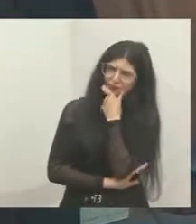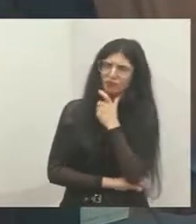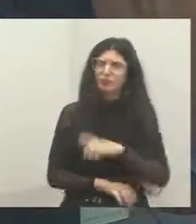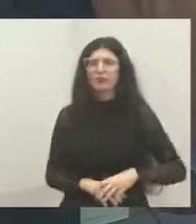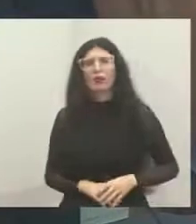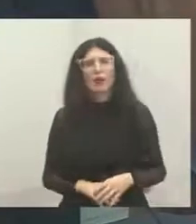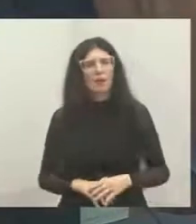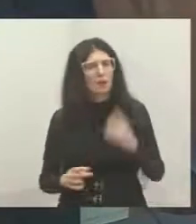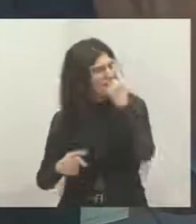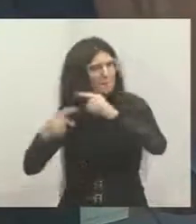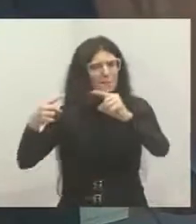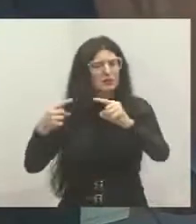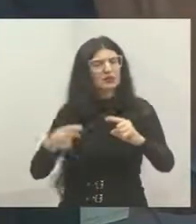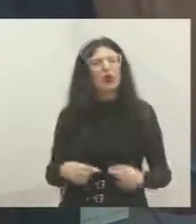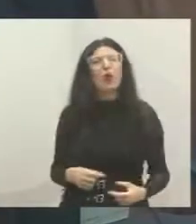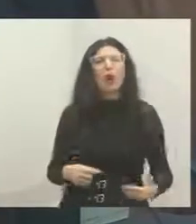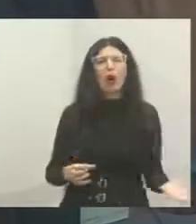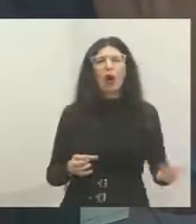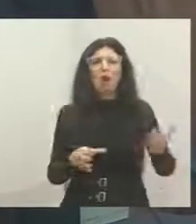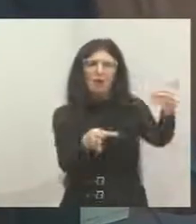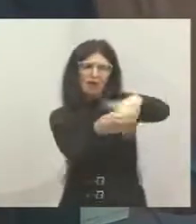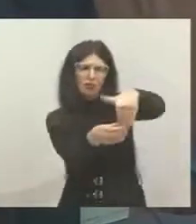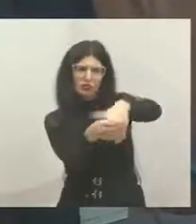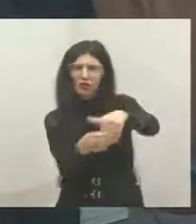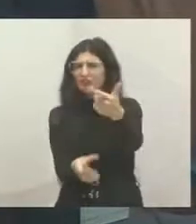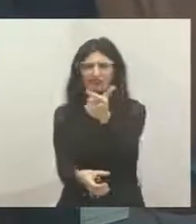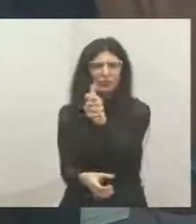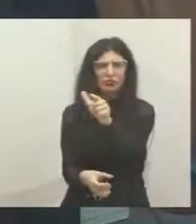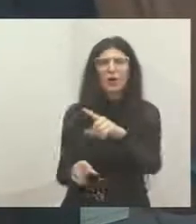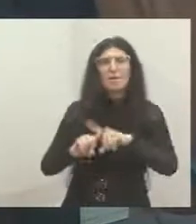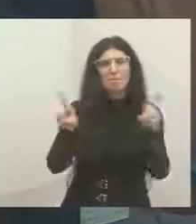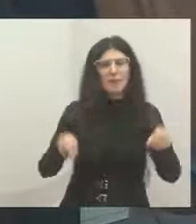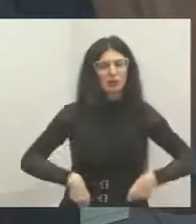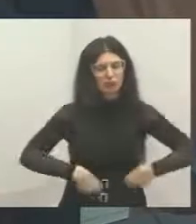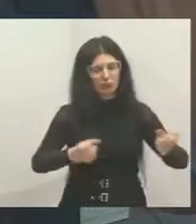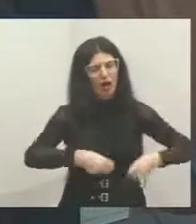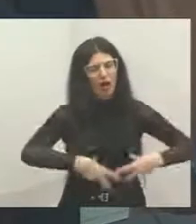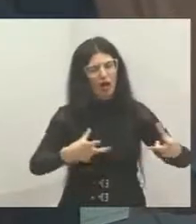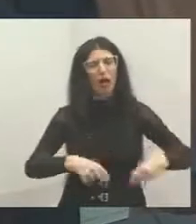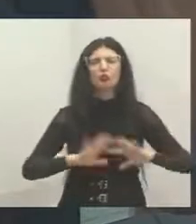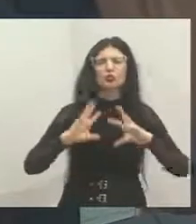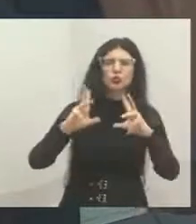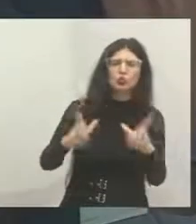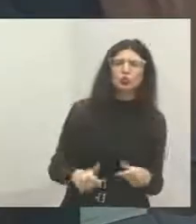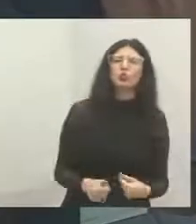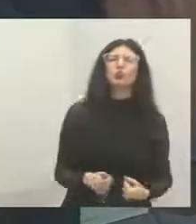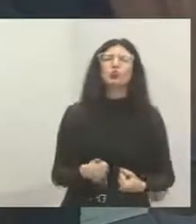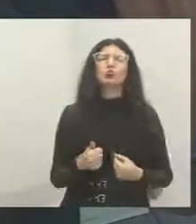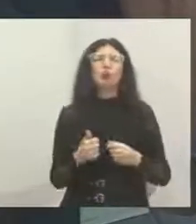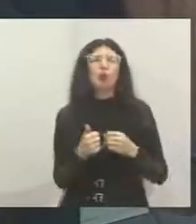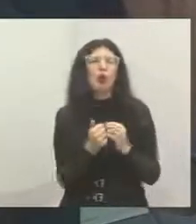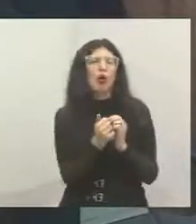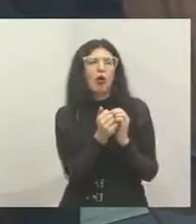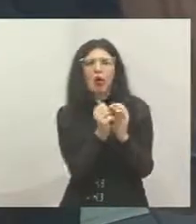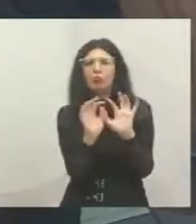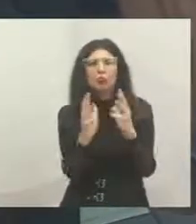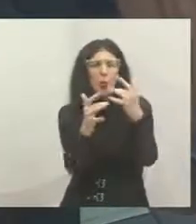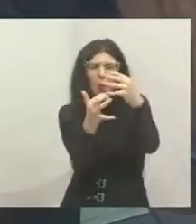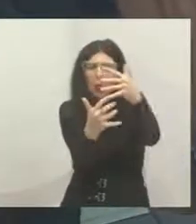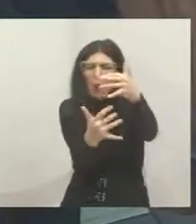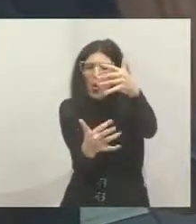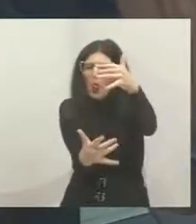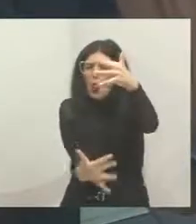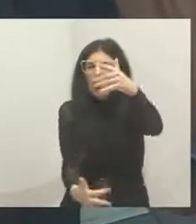eleitoral. Mas, assim, está bem claro lá o quanto está sendo gasto, quanto está sendo pago, qual secretaria, né? E que, inclusive, tem algumas coisas